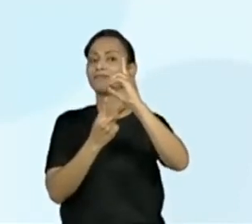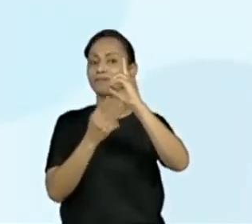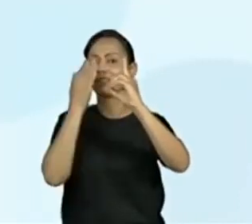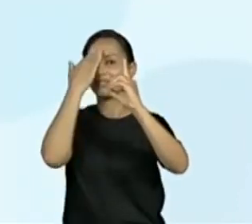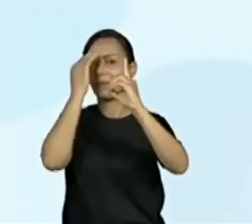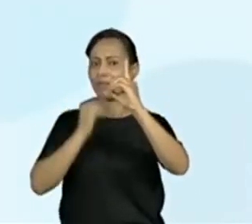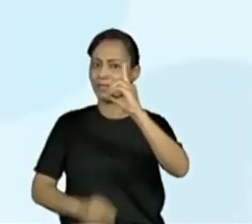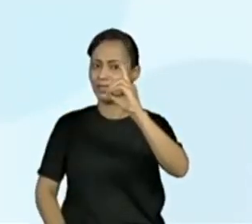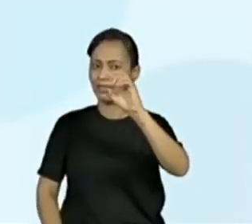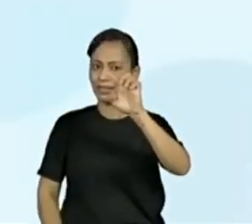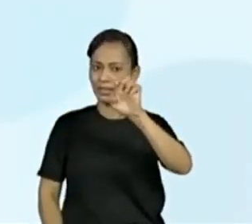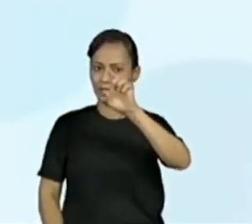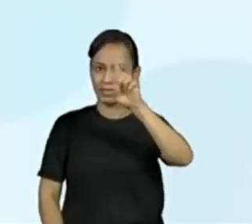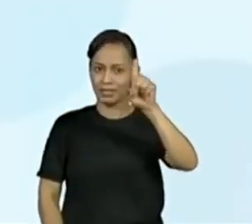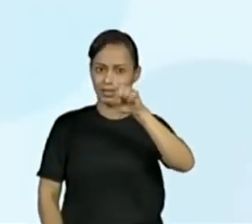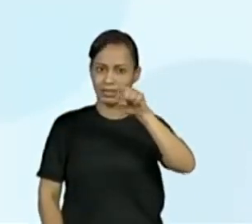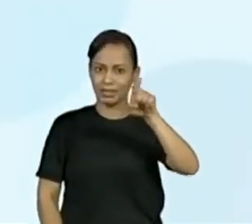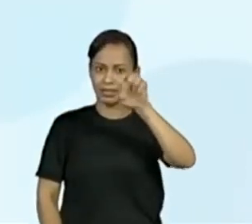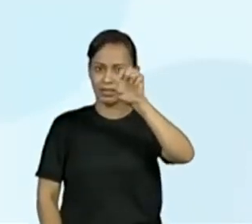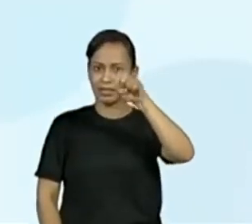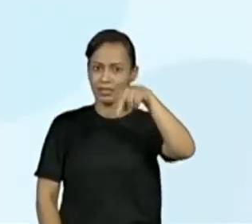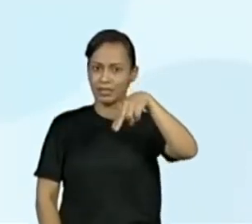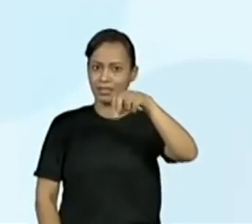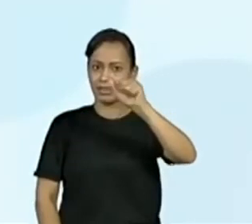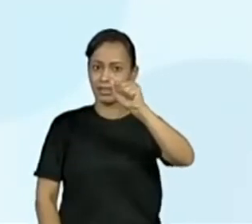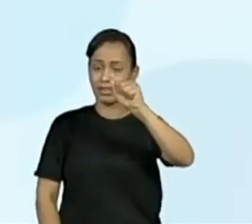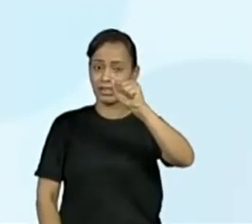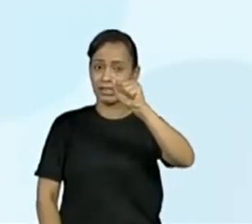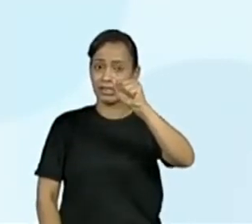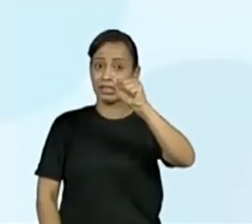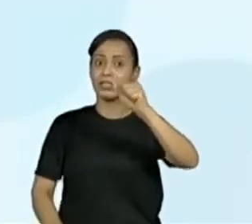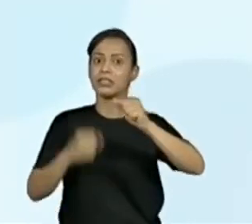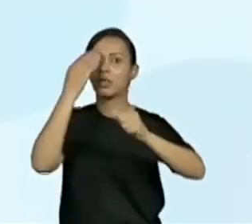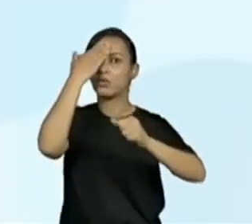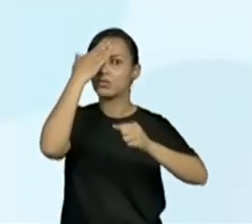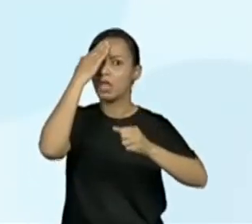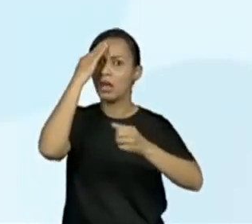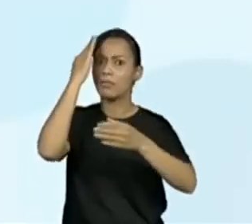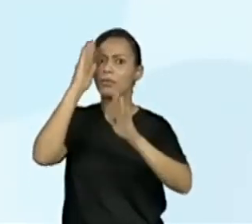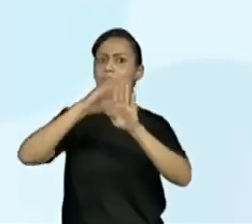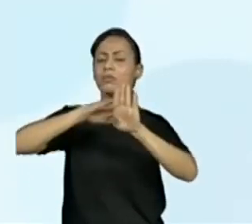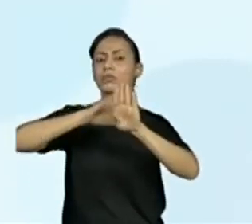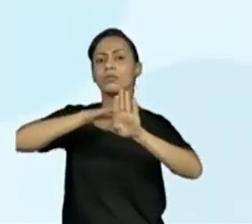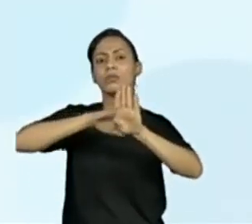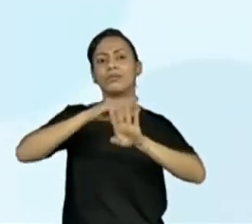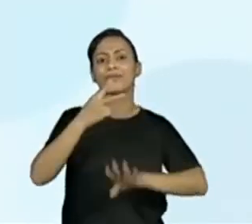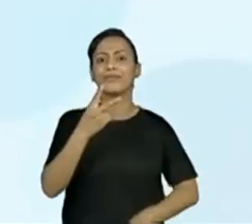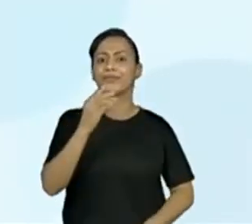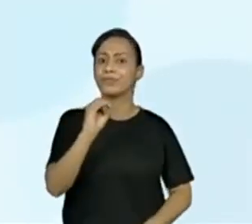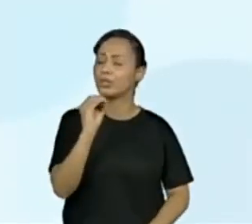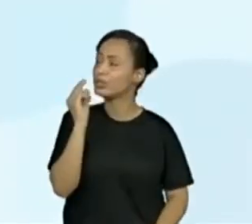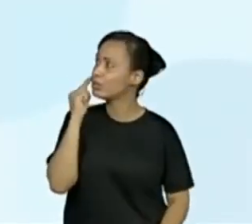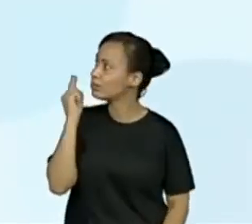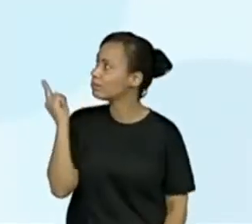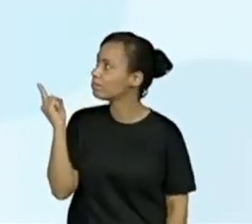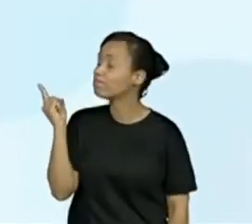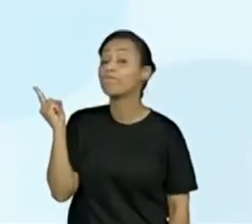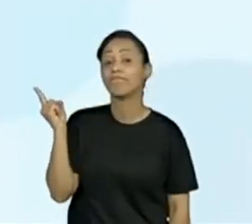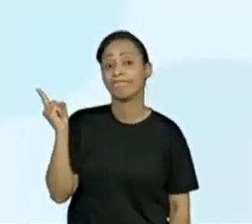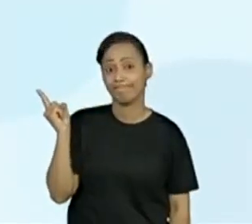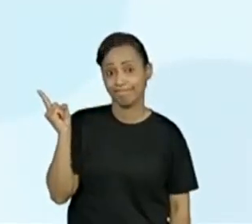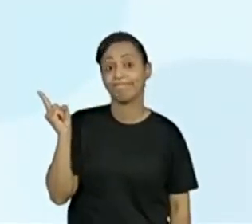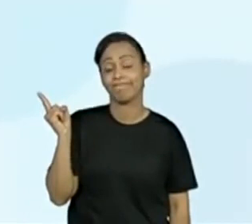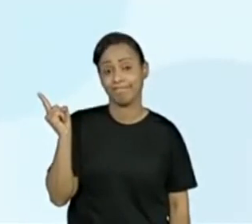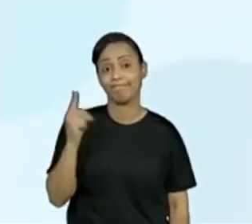E se ele está na posição da dezena, são 2 dezenas, que é o mesmo que 20. Muito bom.